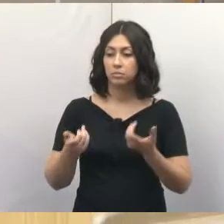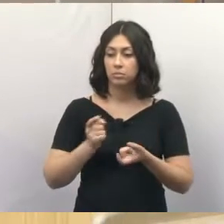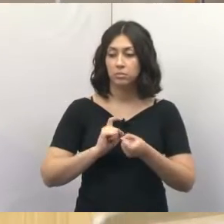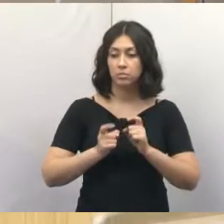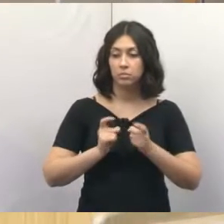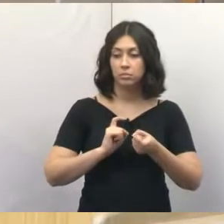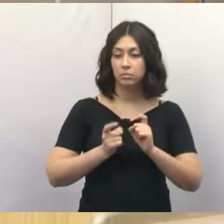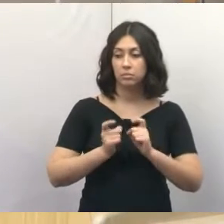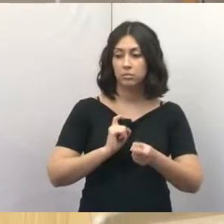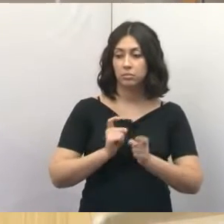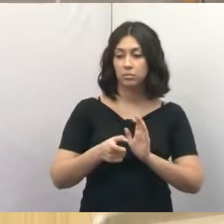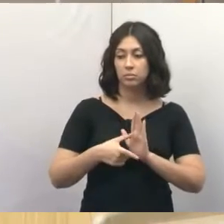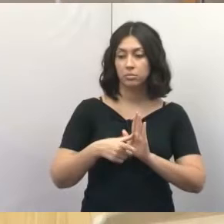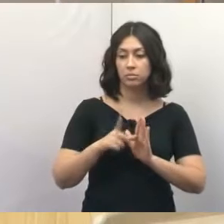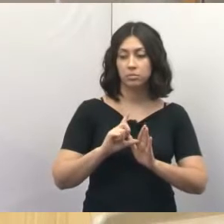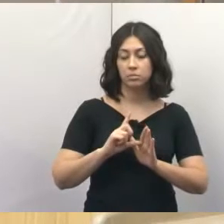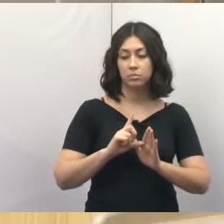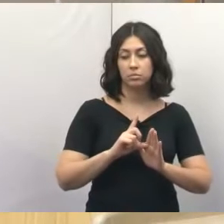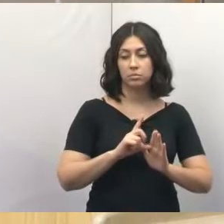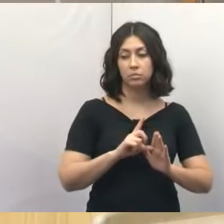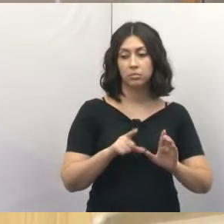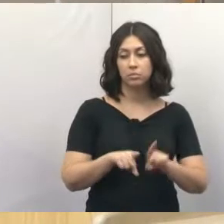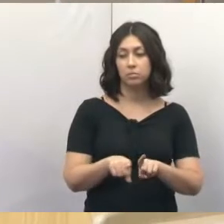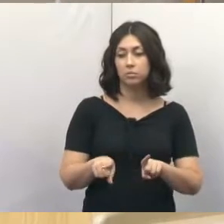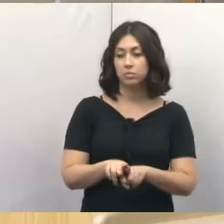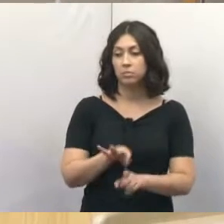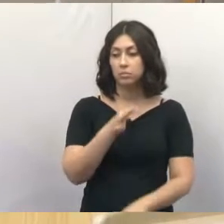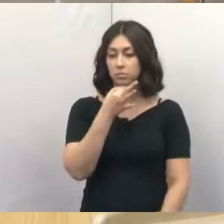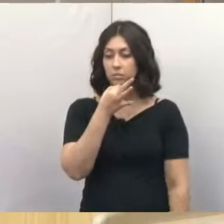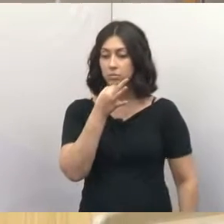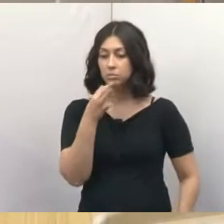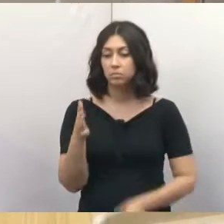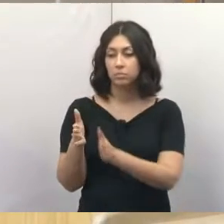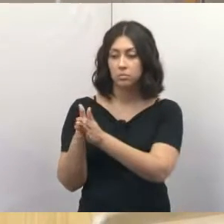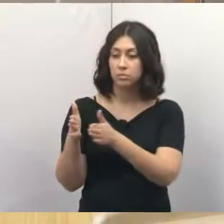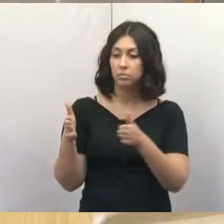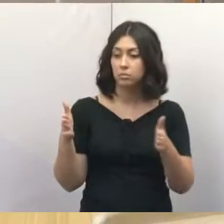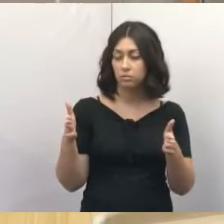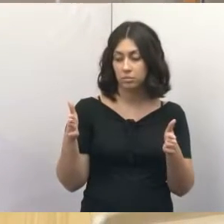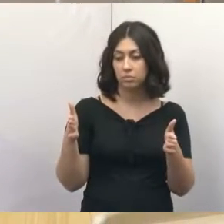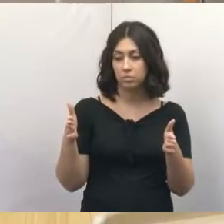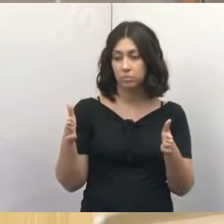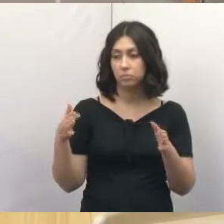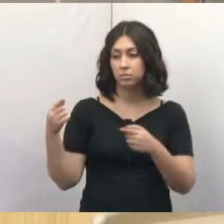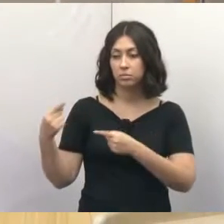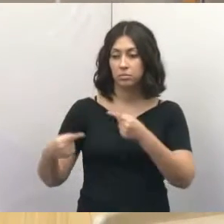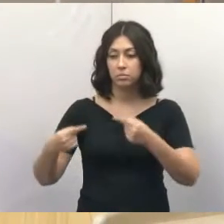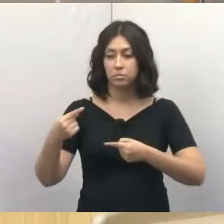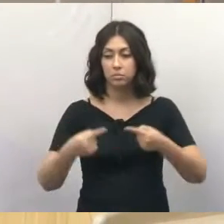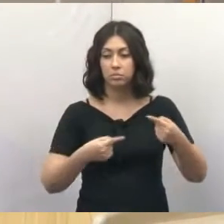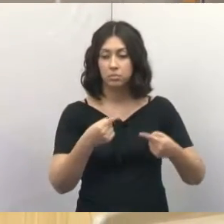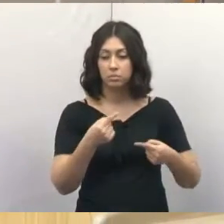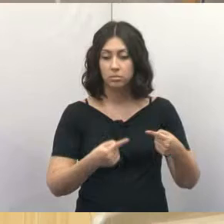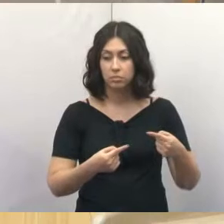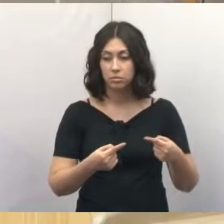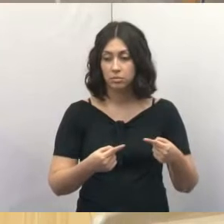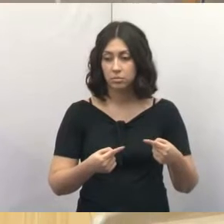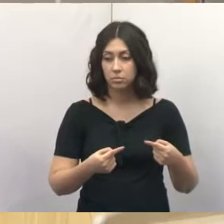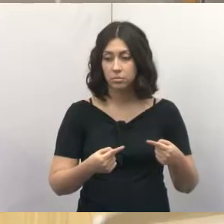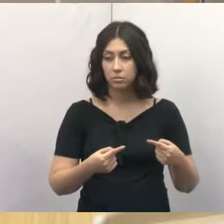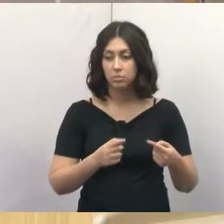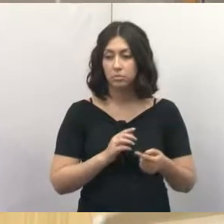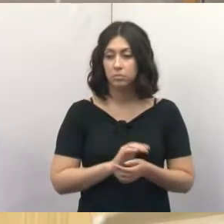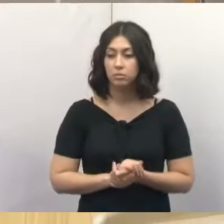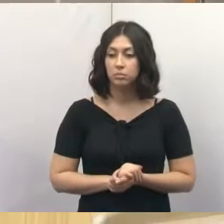1, disposições preliminares, seção 2 dos pareceres dos prazos, capítulo 2 das discussões, capítulo 1, seção